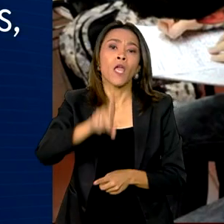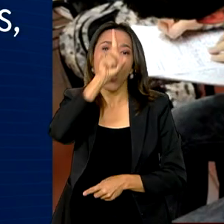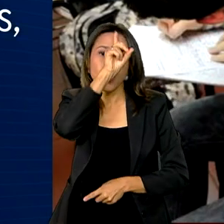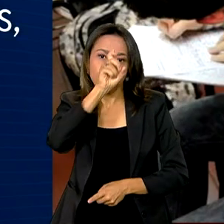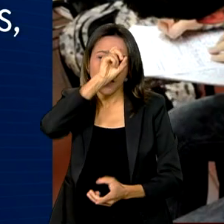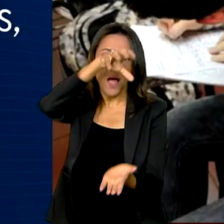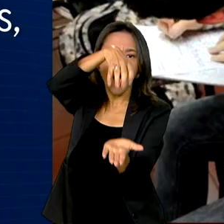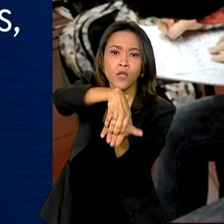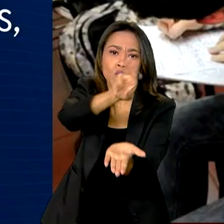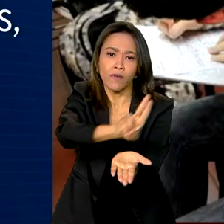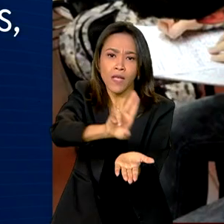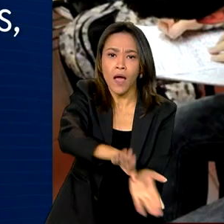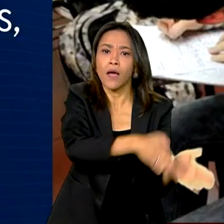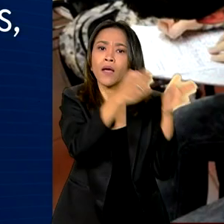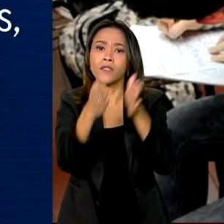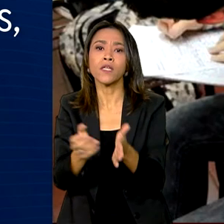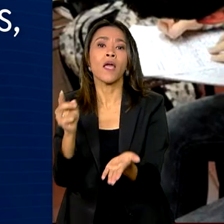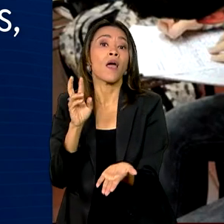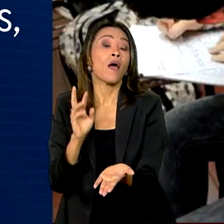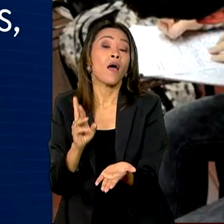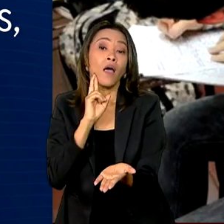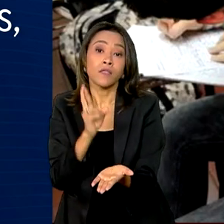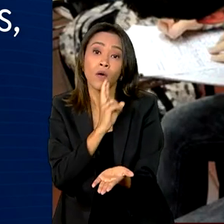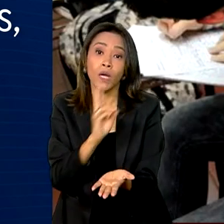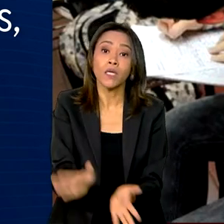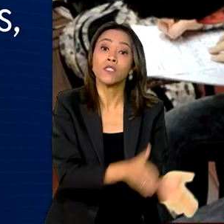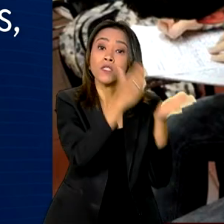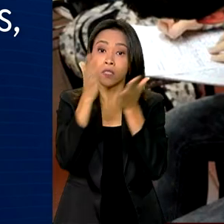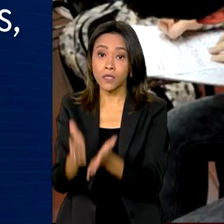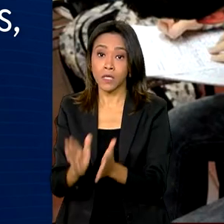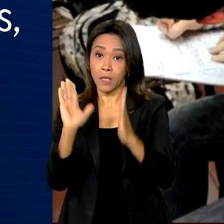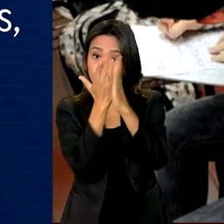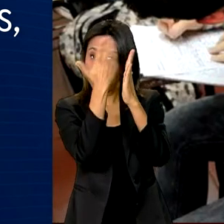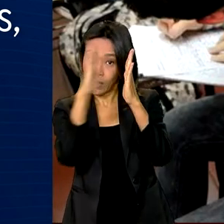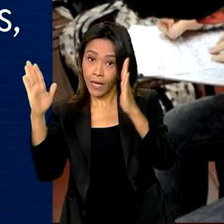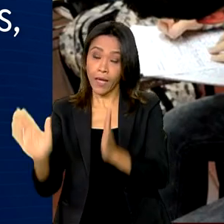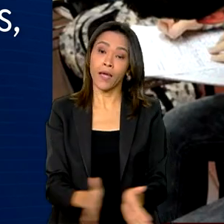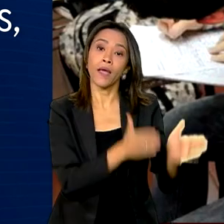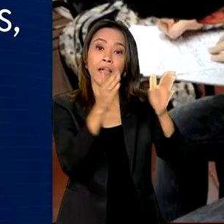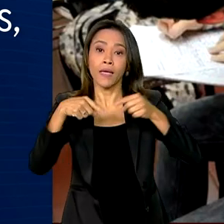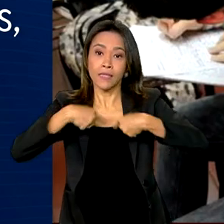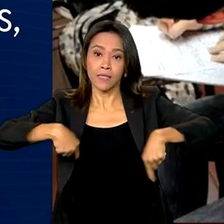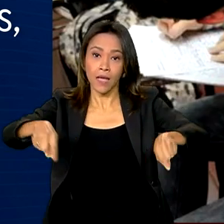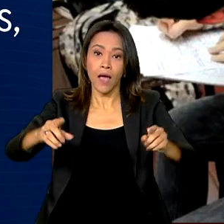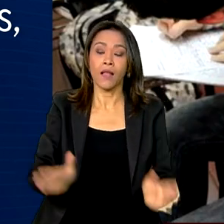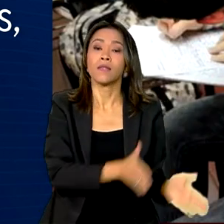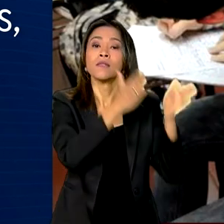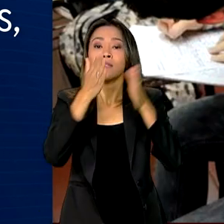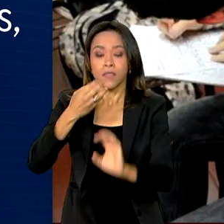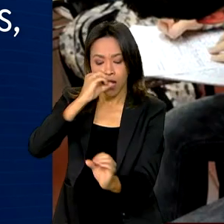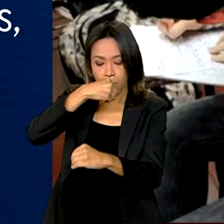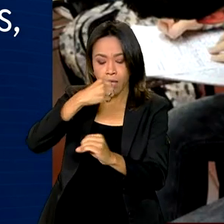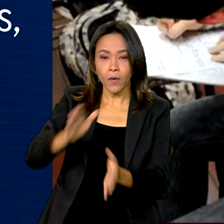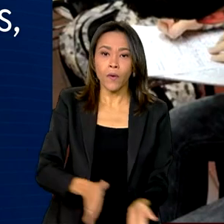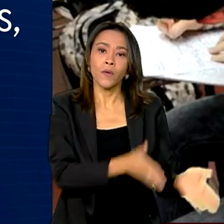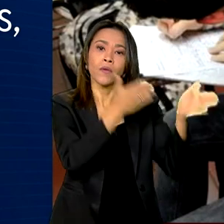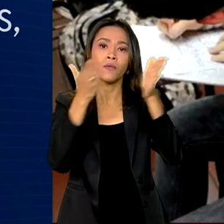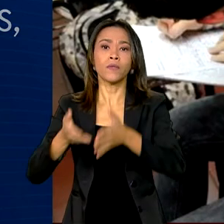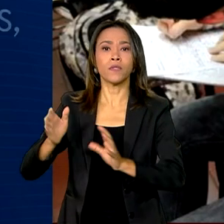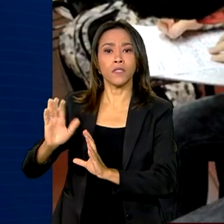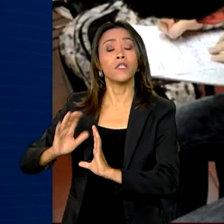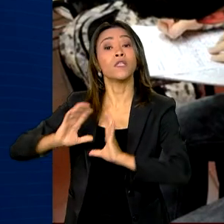universitários, restaurantes estudantis, bibliotecas, salas, laboratórios e quadras